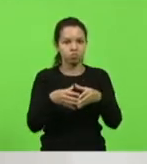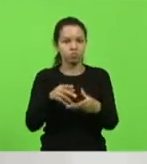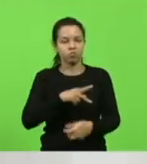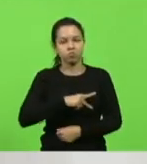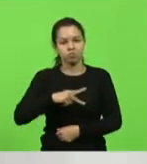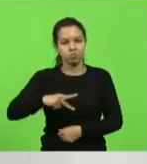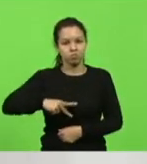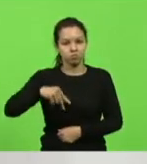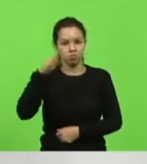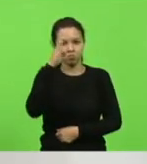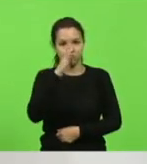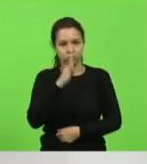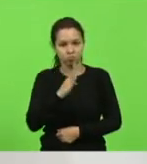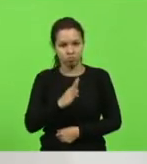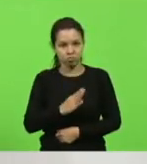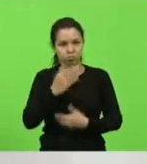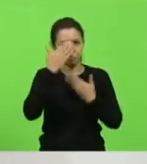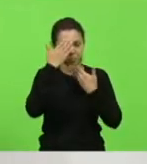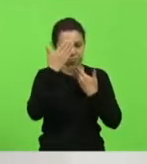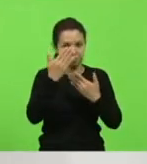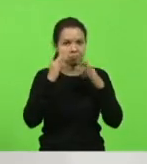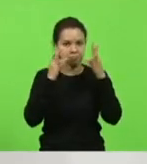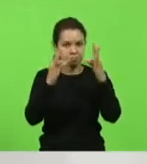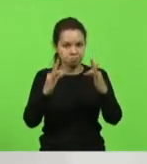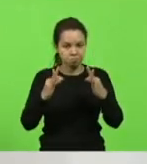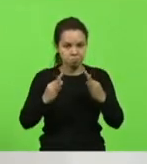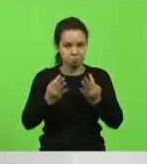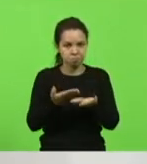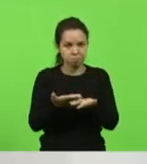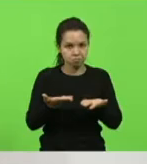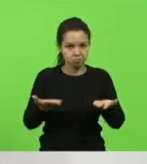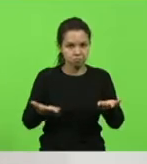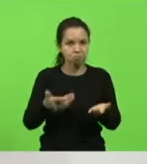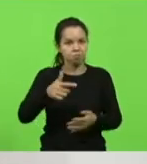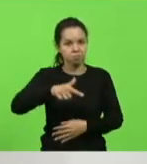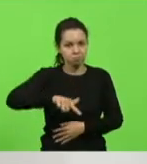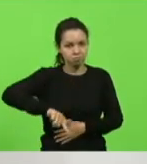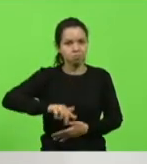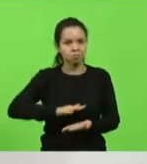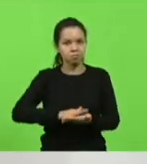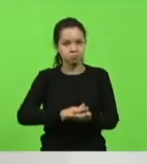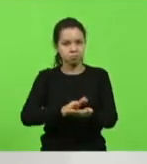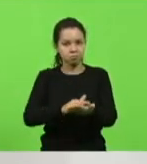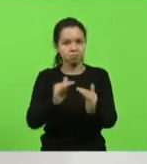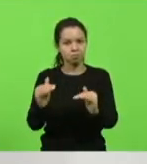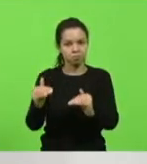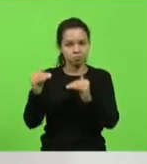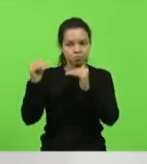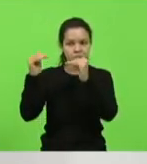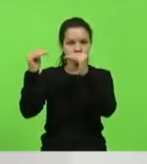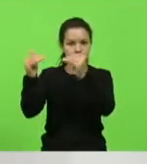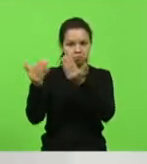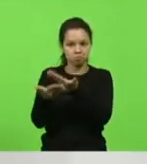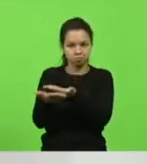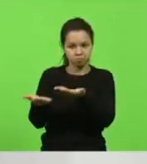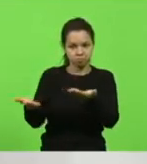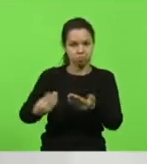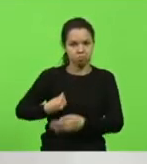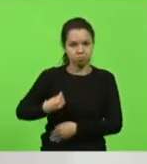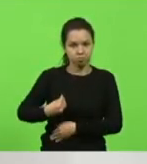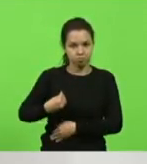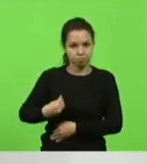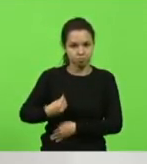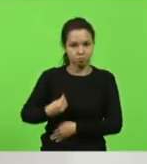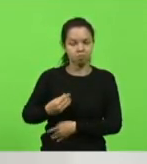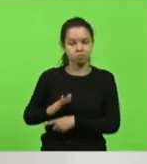eu agradeço a atenção de todos e senhores e mais uma vez parabenizo as autoridades que que se encontram pela